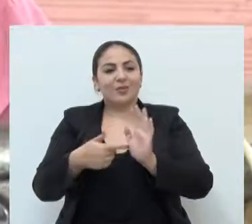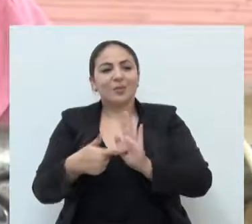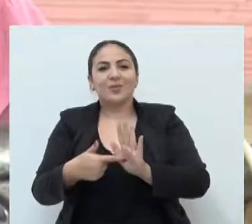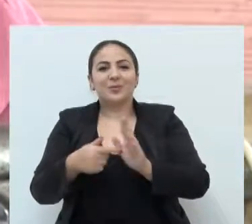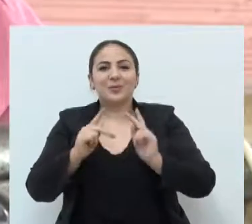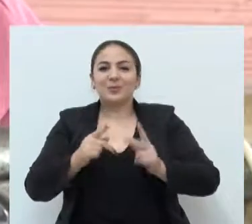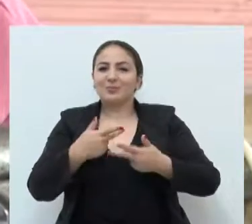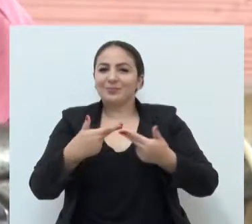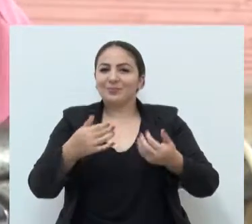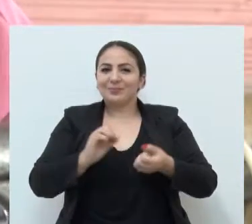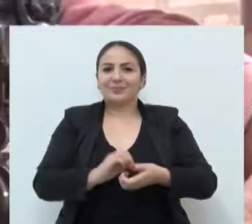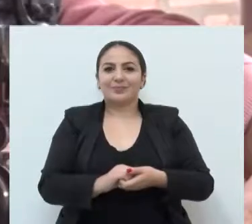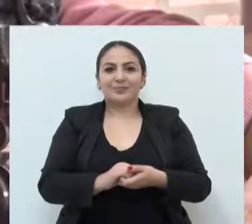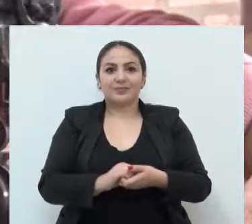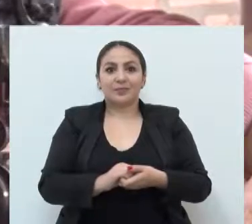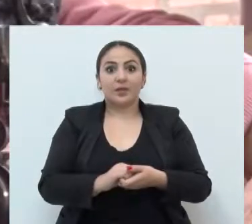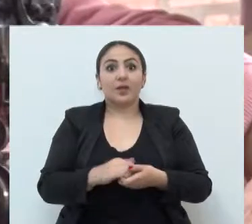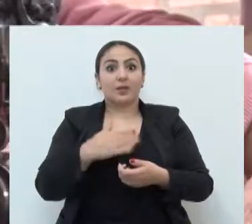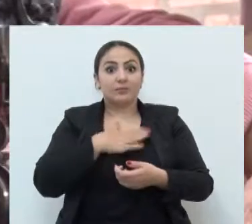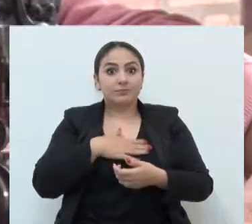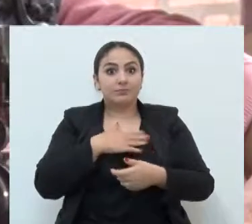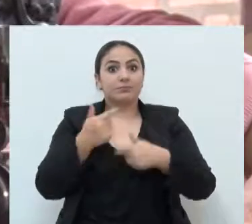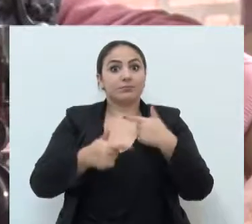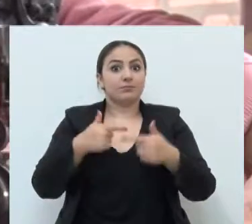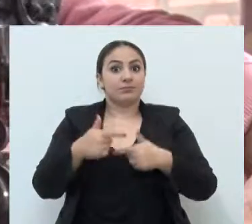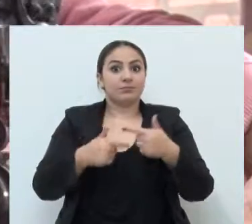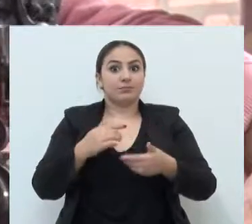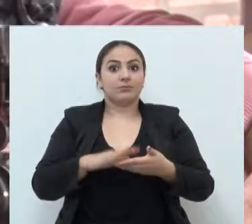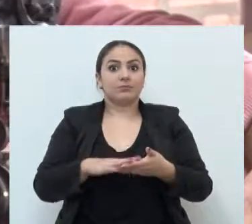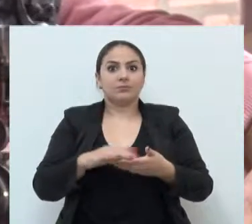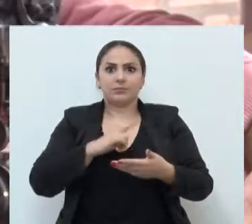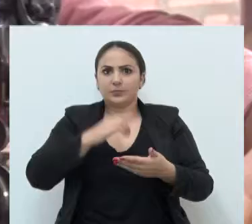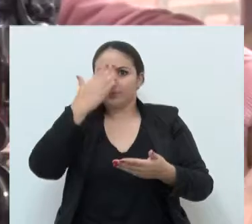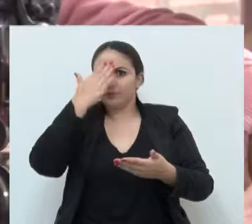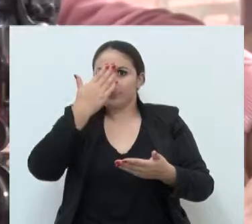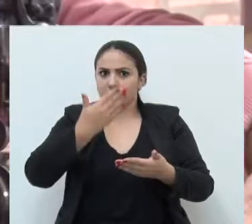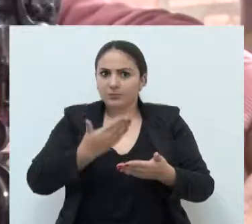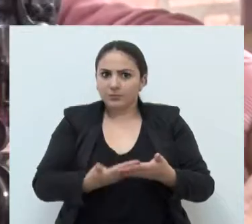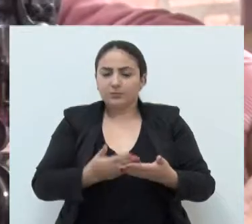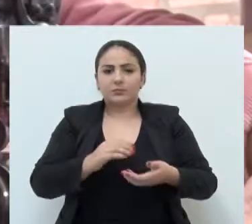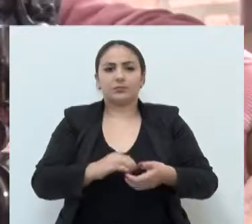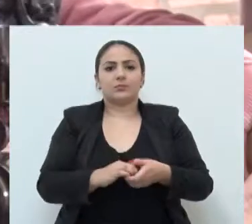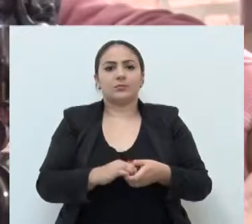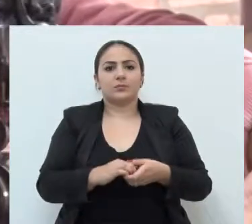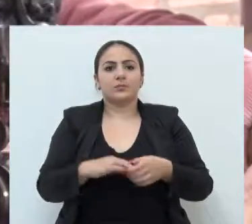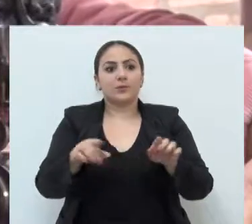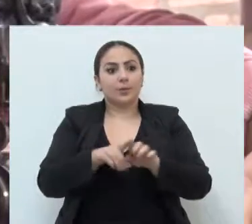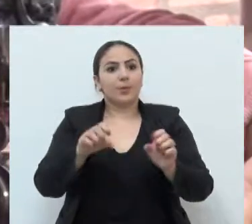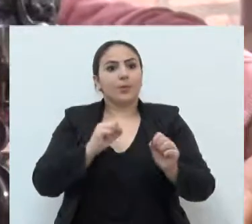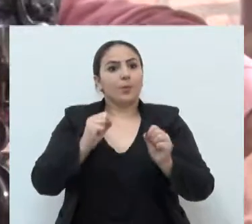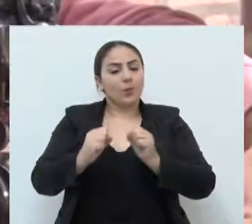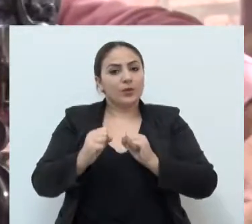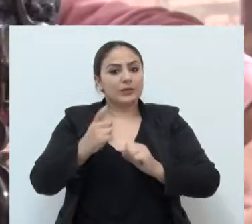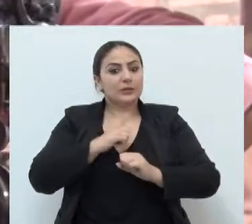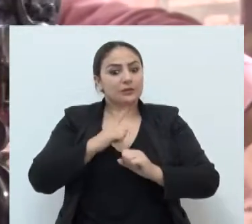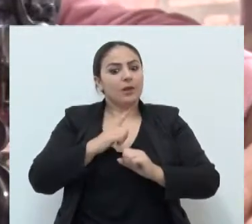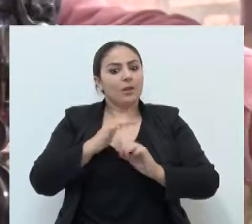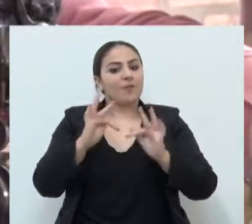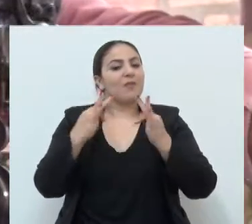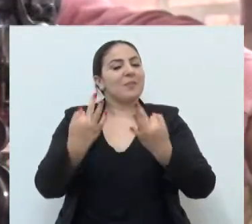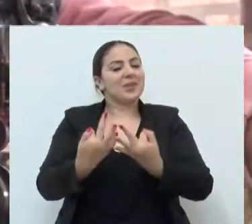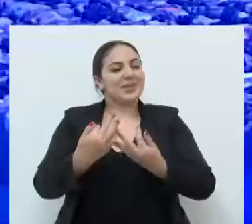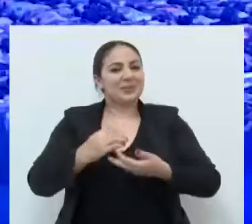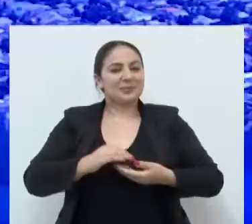do ofício simples. Me deu trabalho, ela me deu confiança, ela me deu assim, poder ter